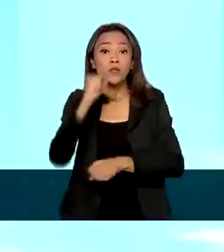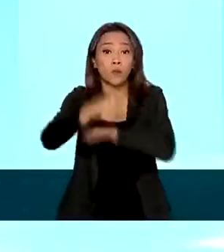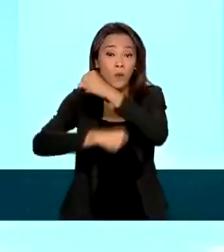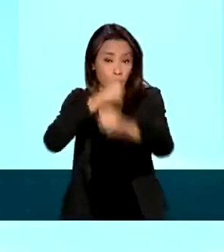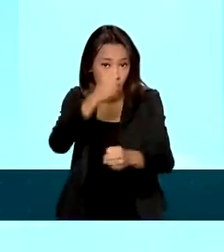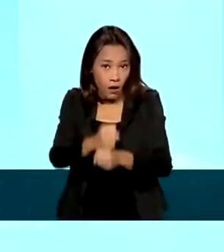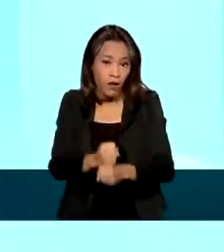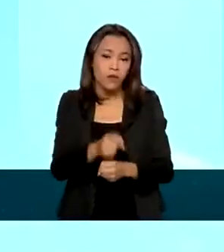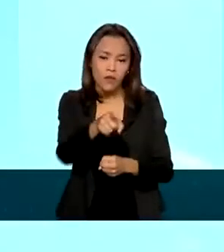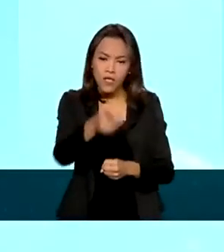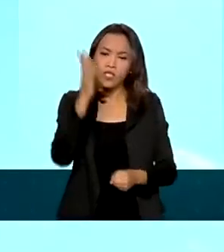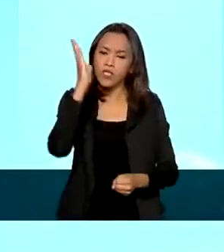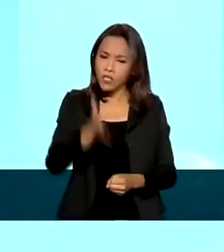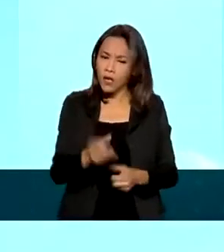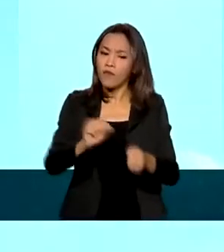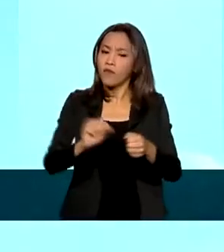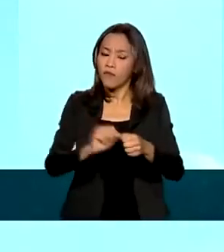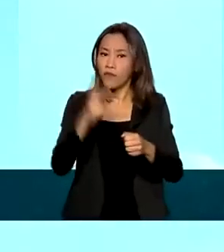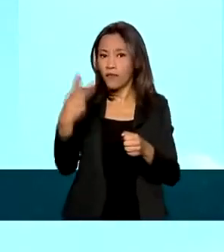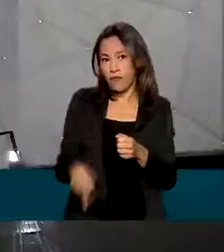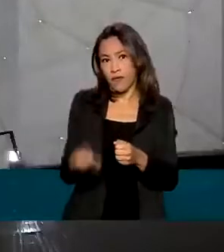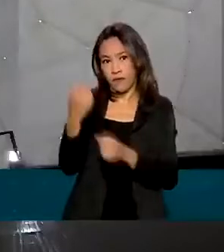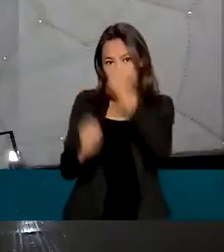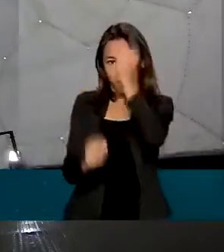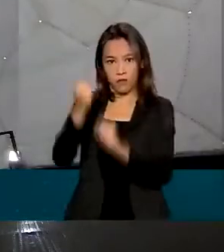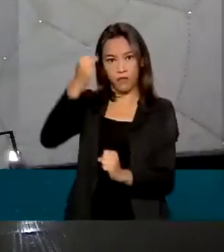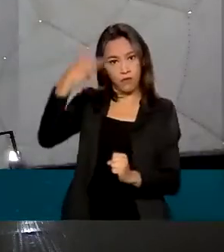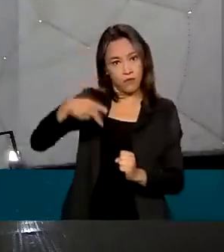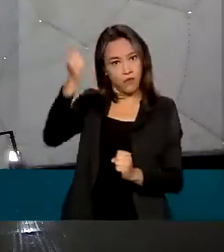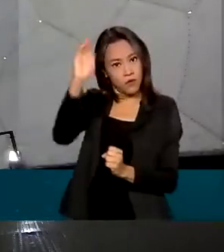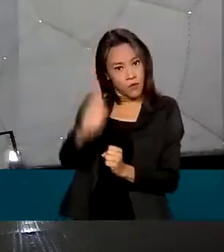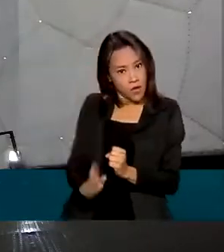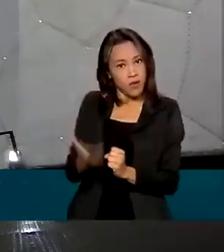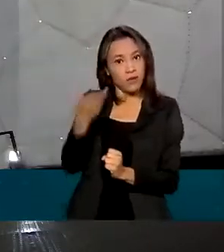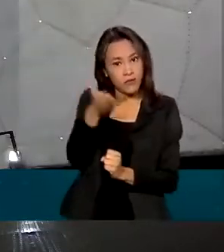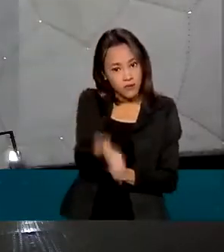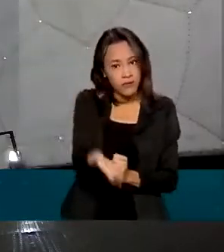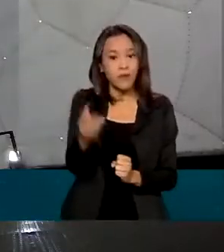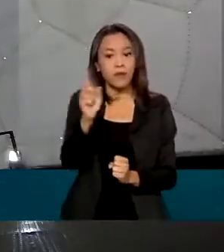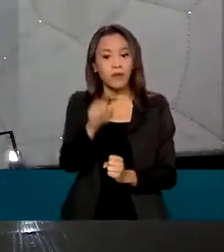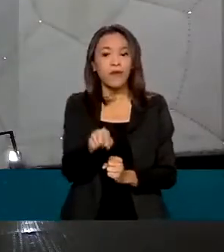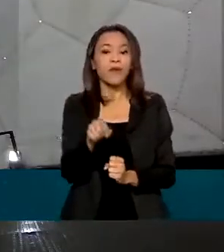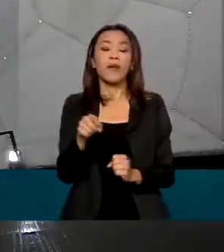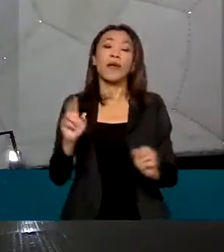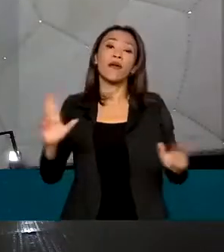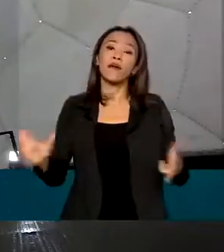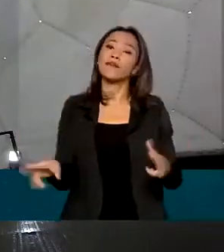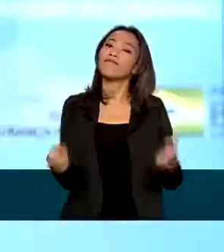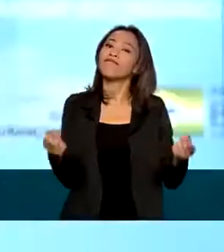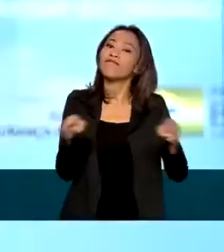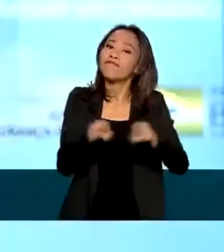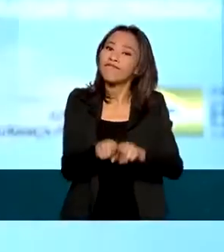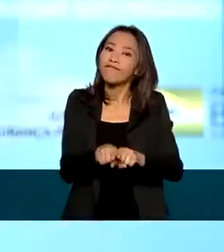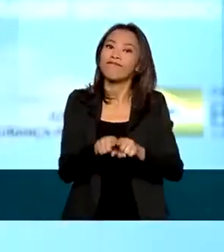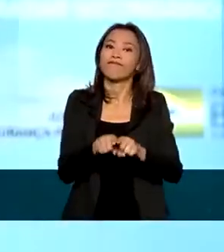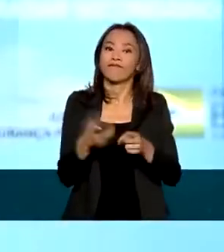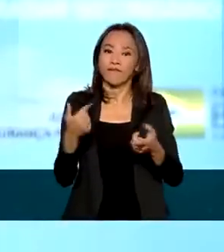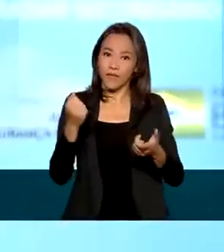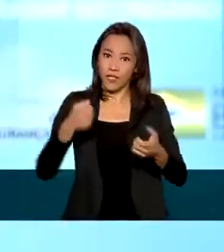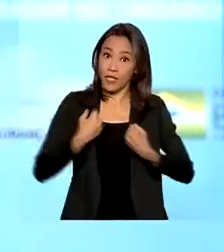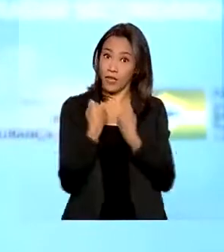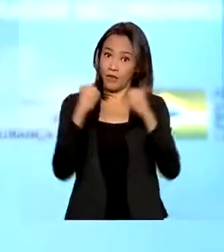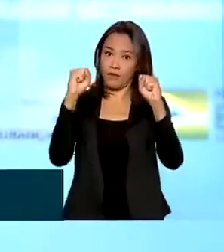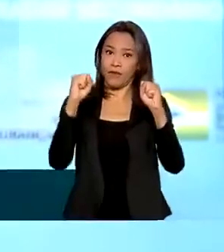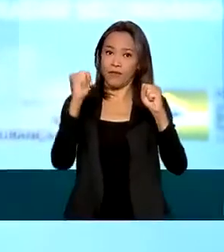ano e foram fabricados no Brasil pela hominis est empresa da base industrial de Defesa do Brasil os radares